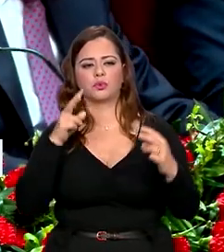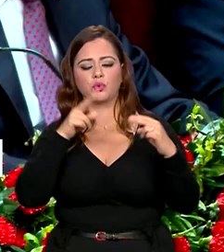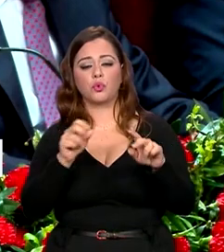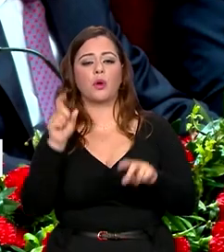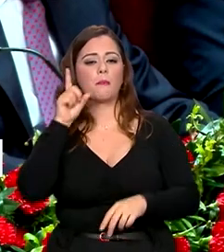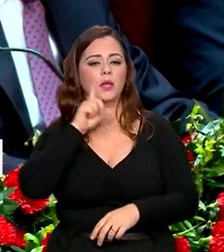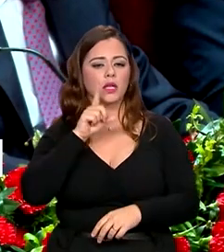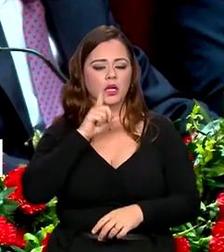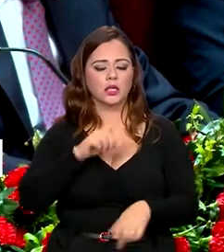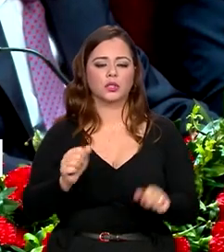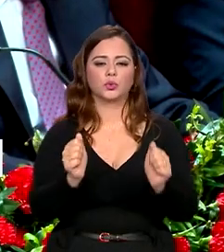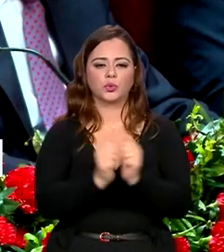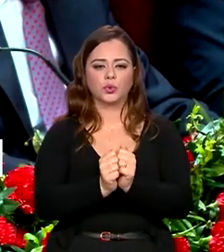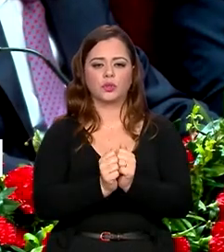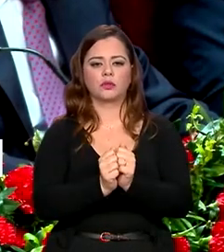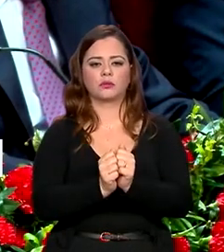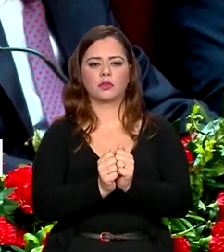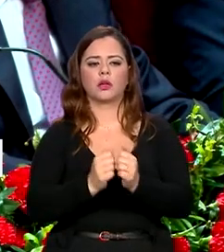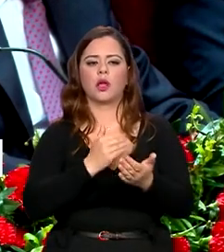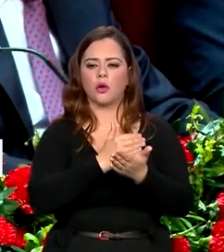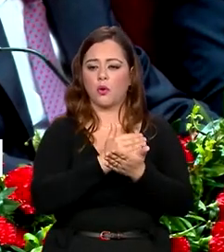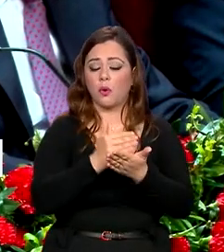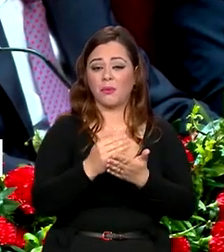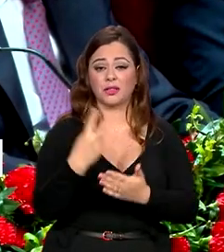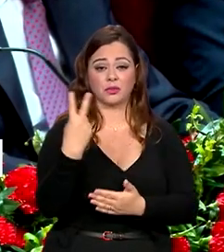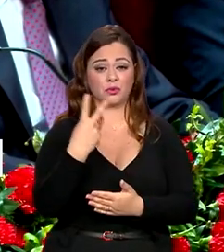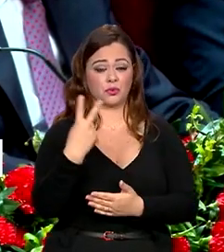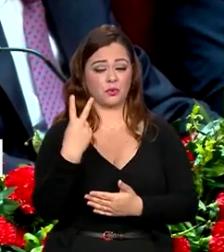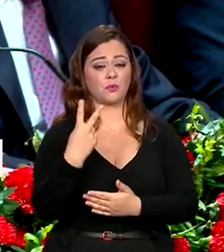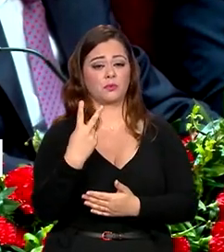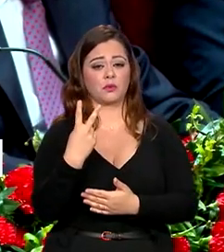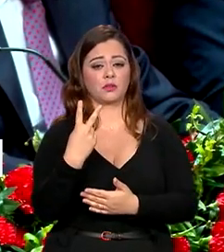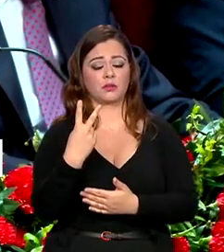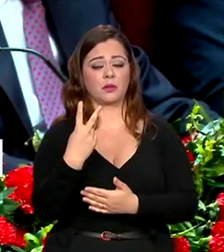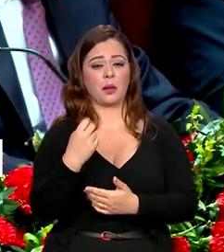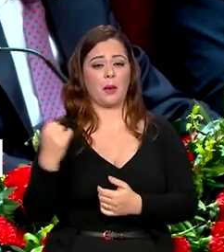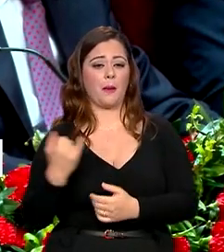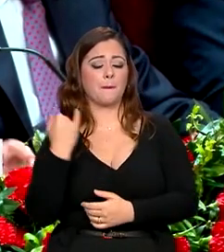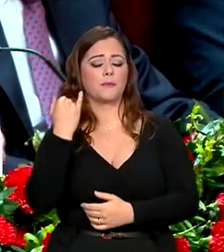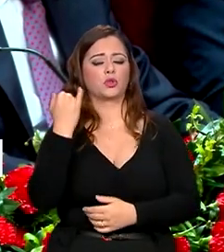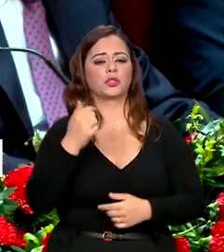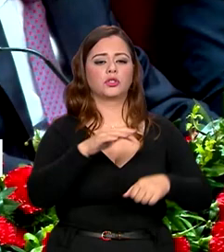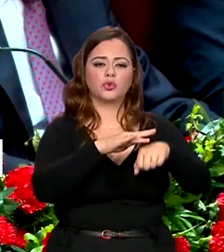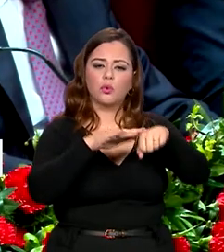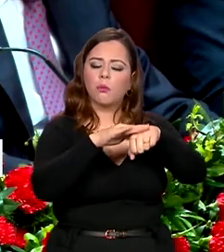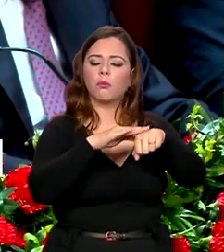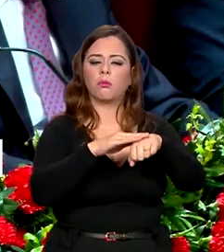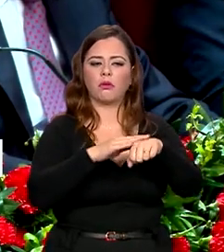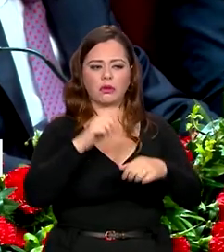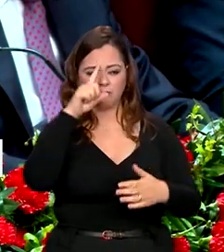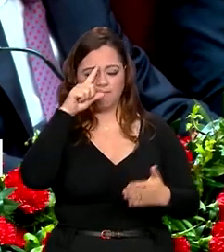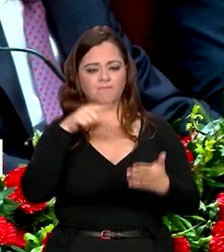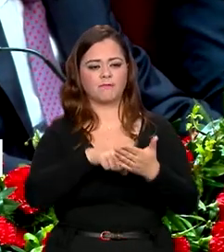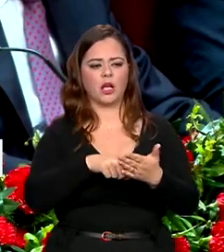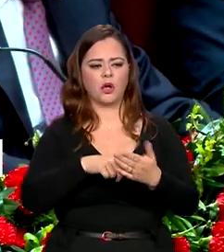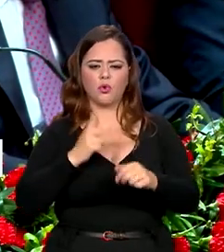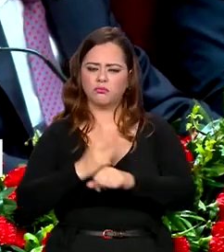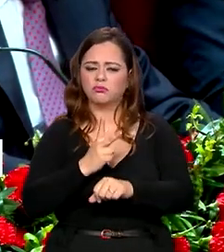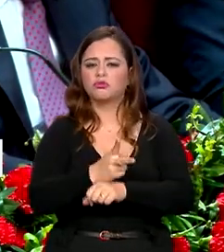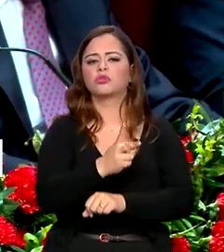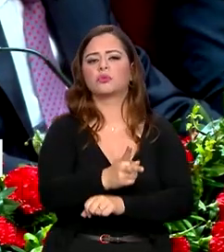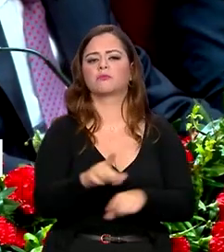Ibero-Americana, iniciativa que aproxima duas importantes esferas de diálogo e de concentração.